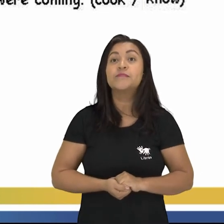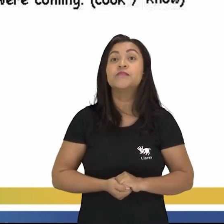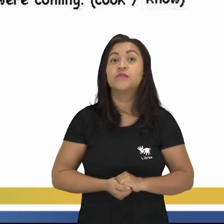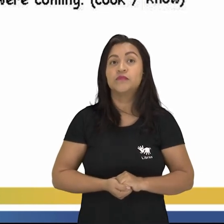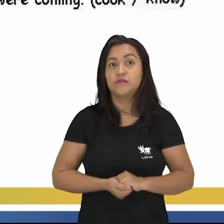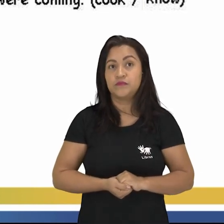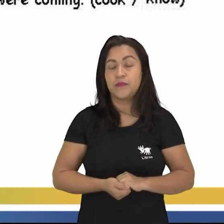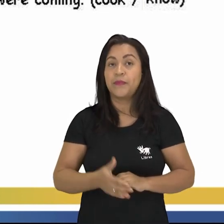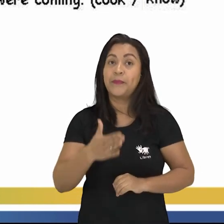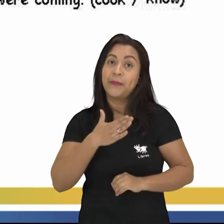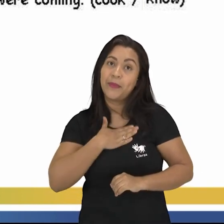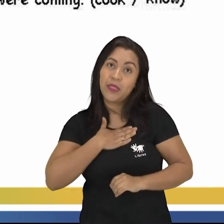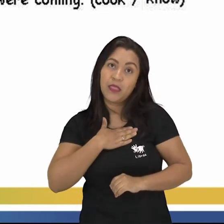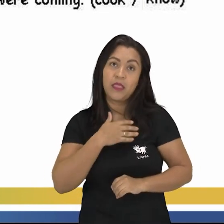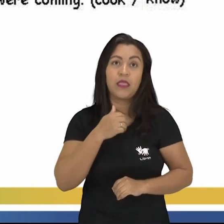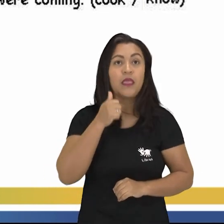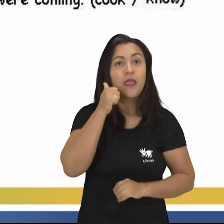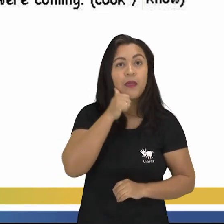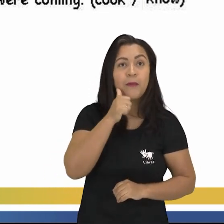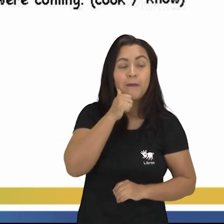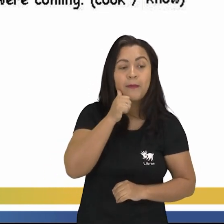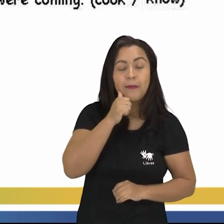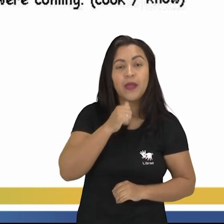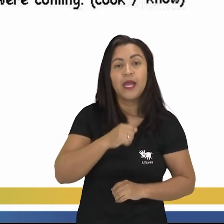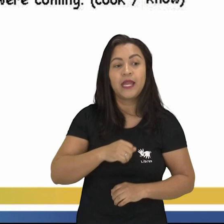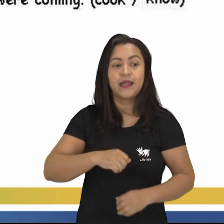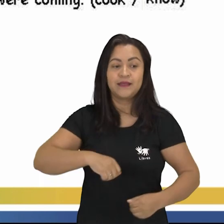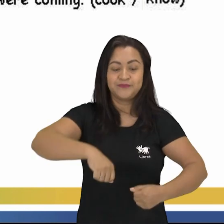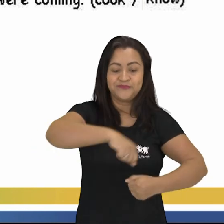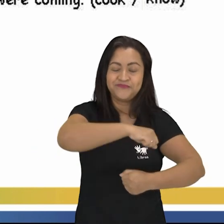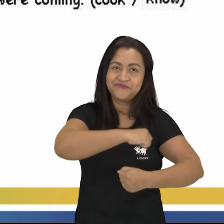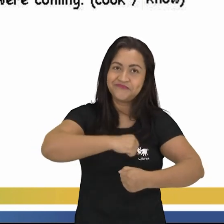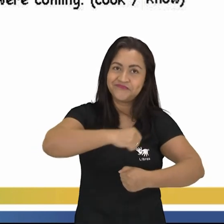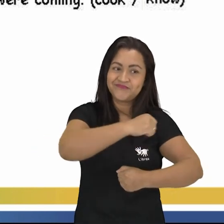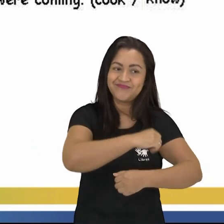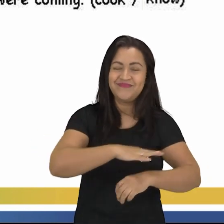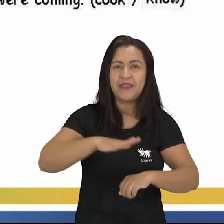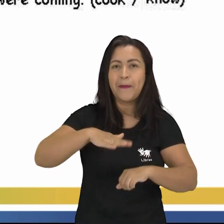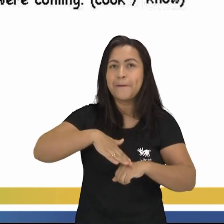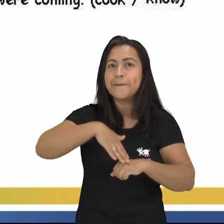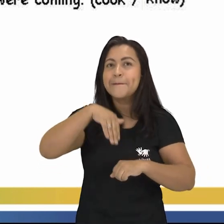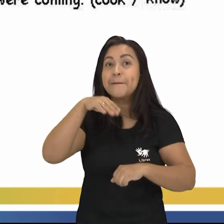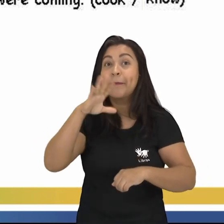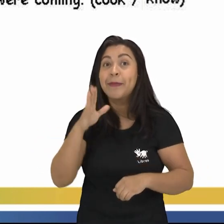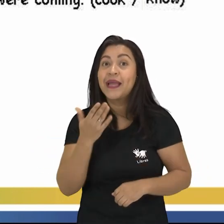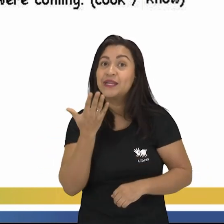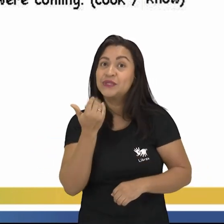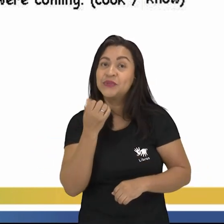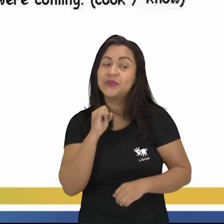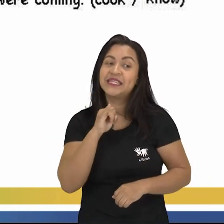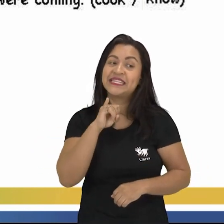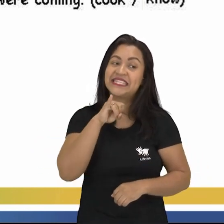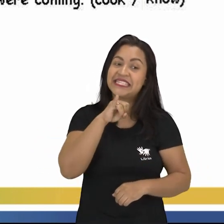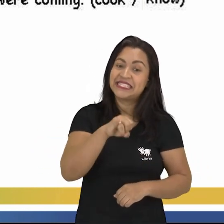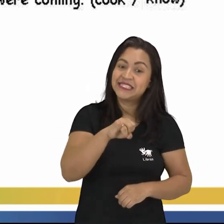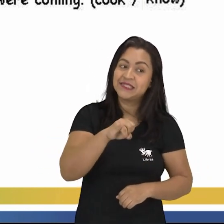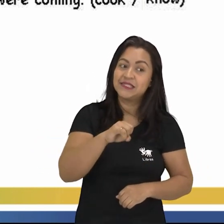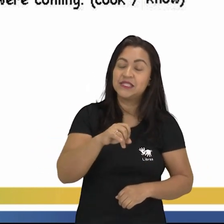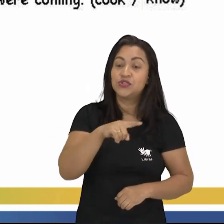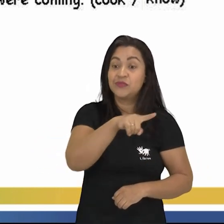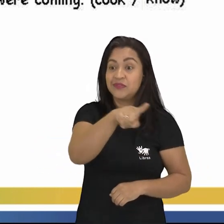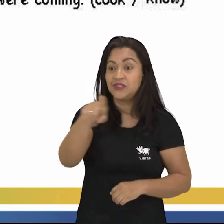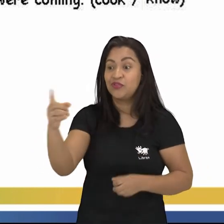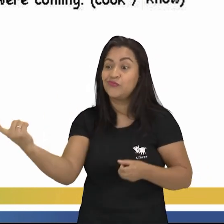coming. Minha mãe teria cozinhado mais comida se ela soubesse que eles estavam